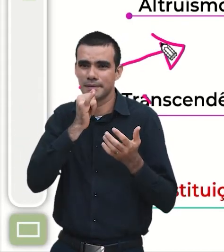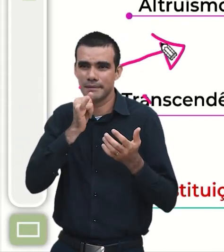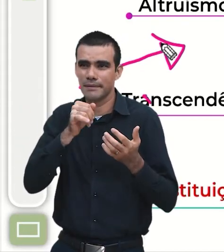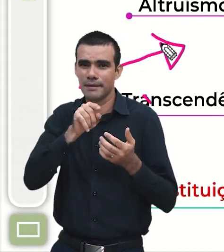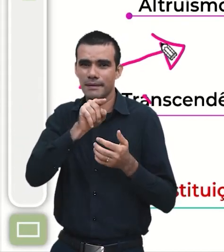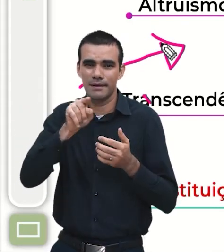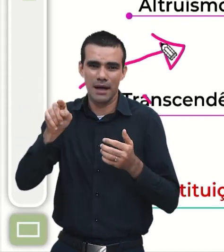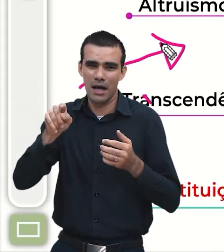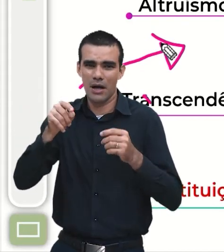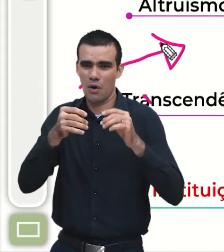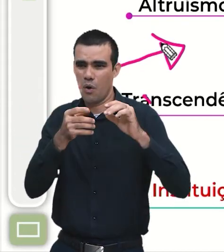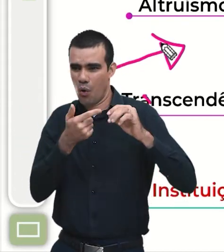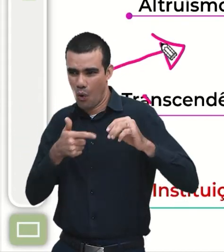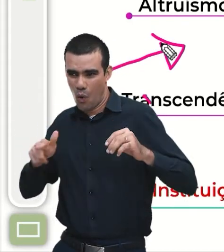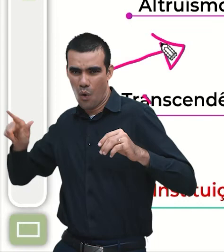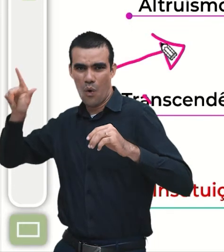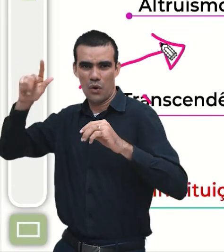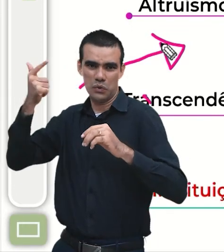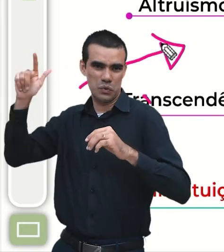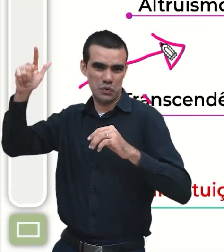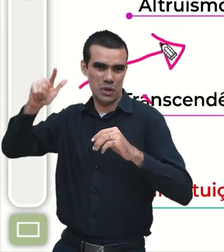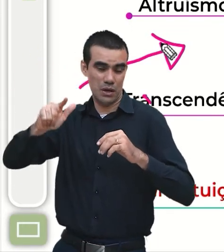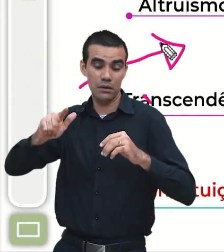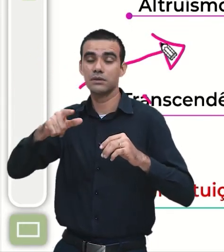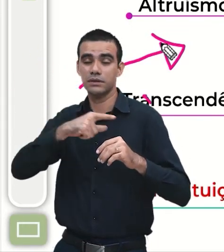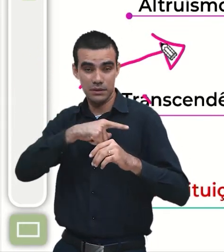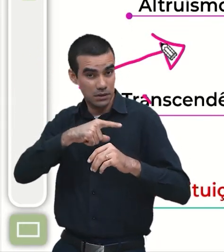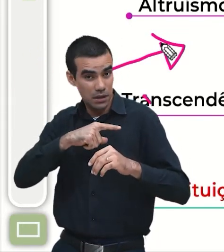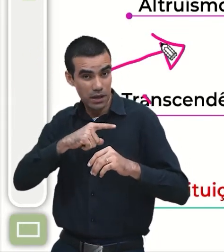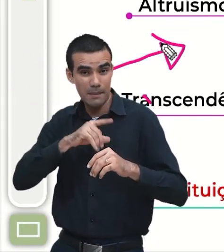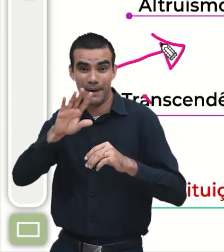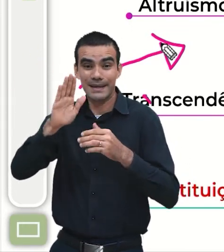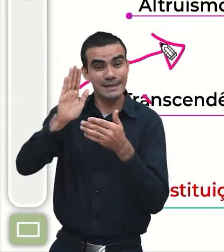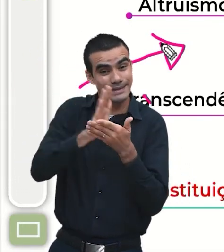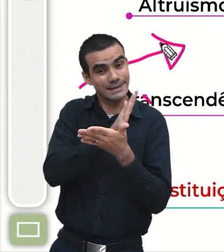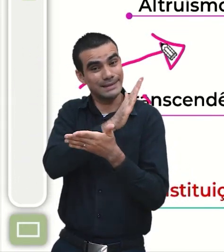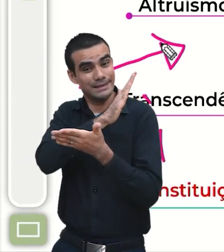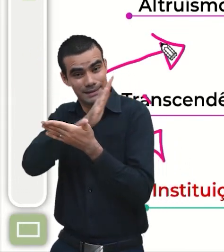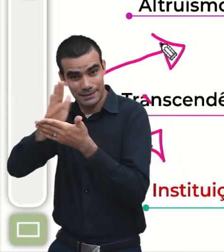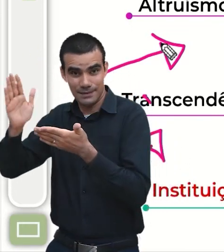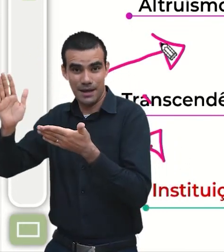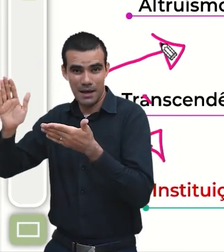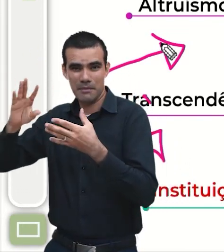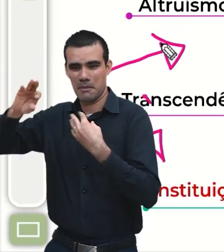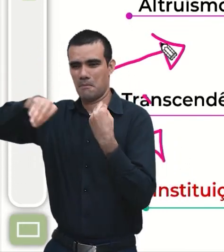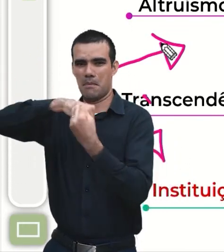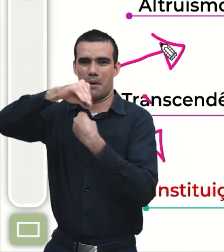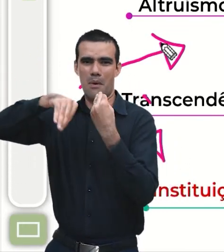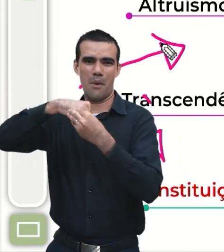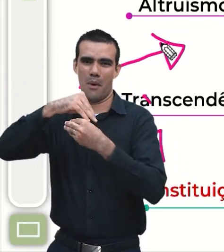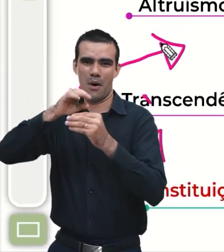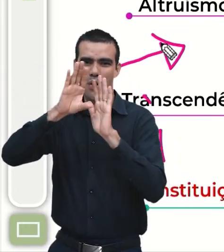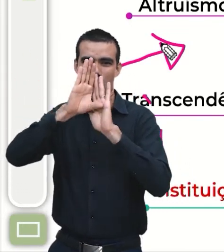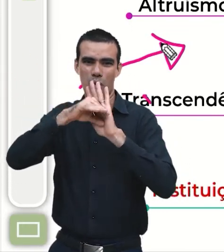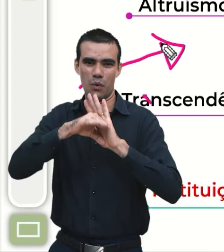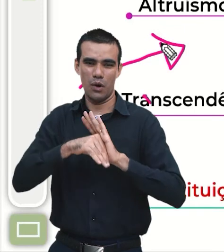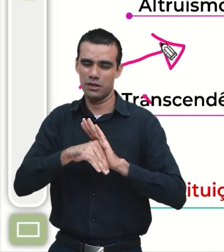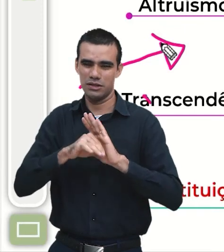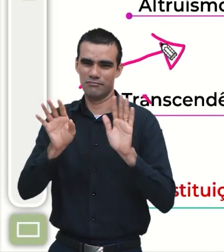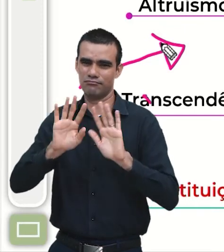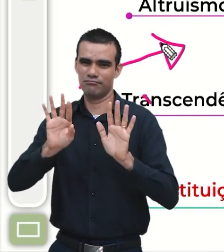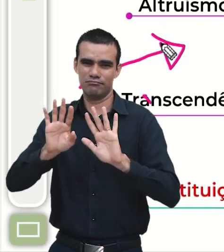não tenha esses elementos aqui também, mas a gente está fazendo aqui uma distinção entre os dois conceitos para não misturar